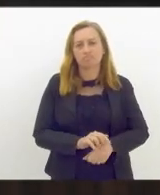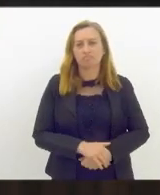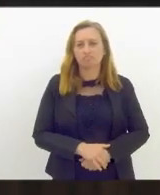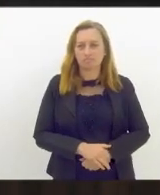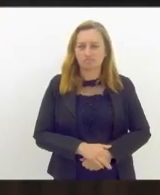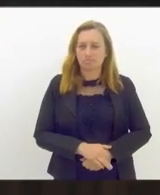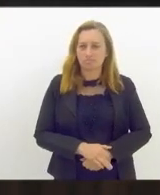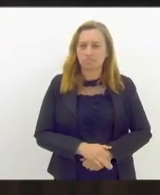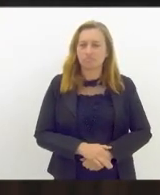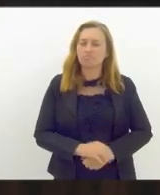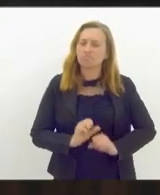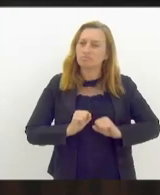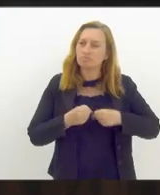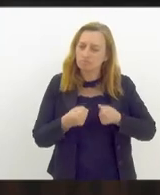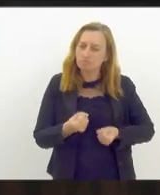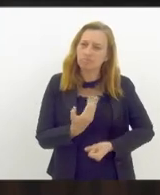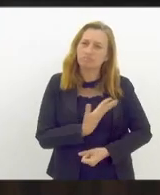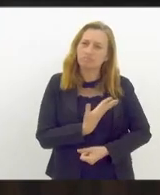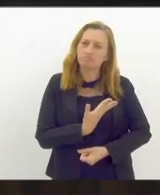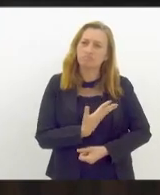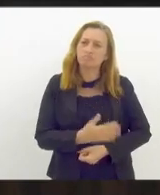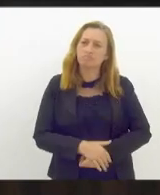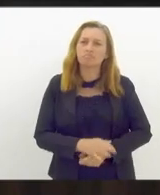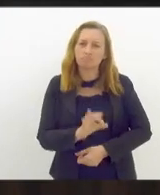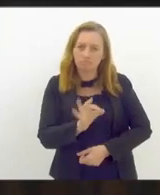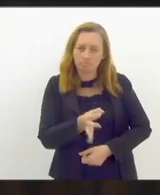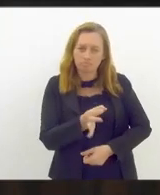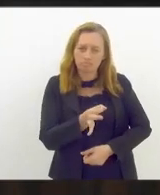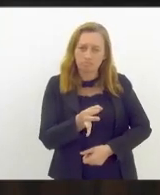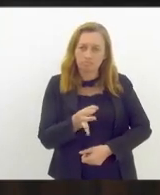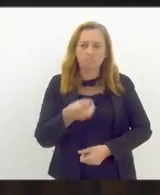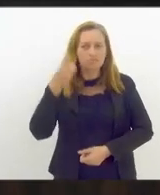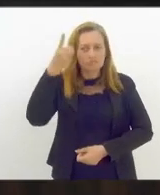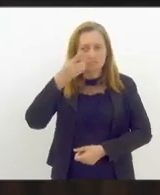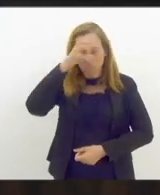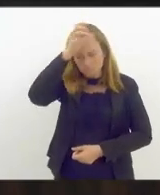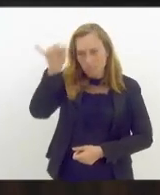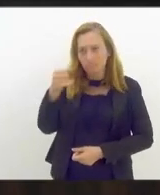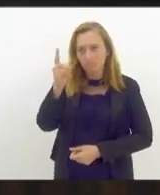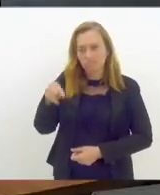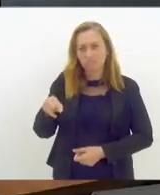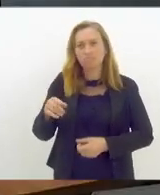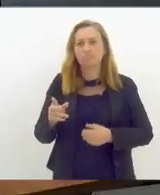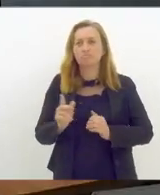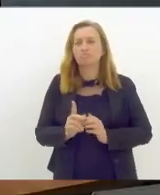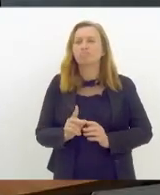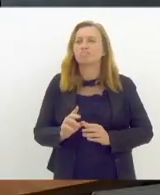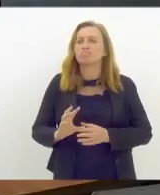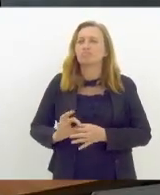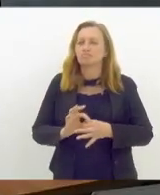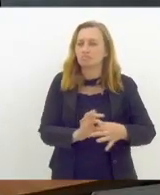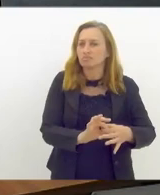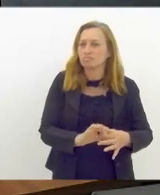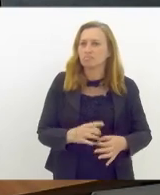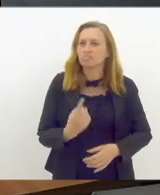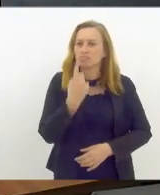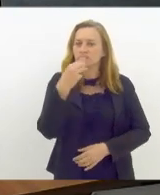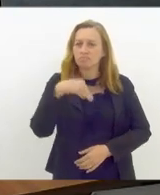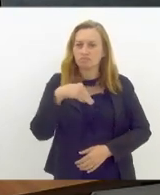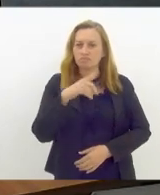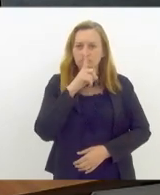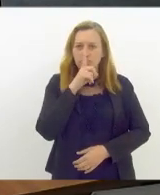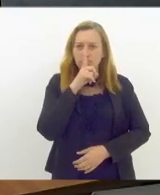Tia Ju, que tenha força, meu amigo. Exatamente nessa linha, já seguindo a sua orientação, podíamos guardar aqui 1 minuto de silêncio,